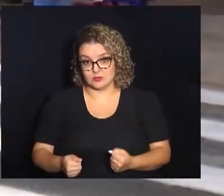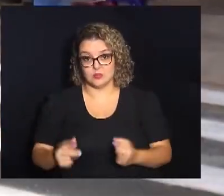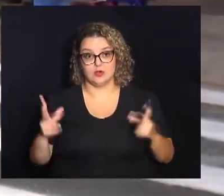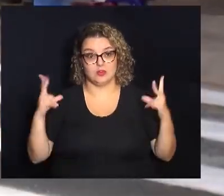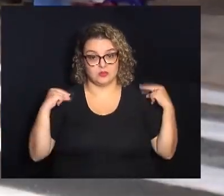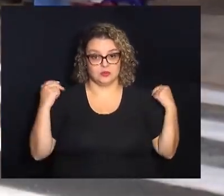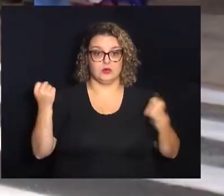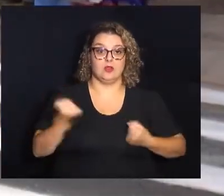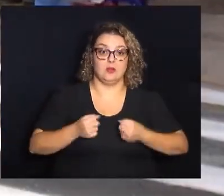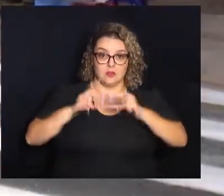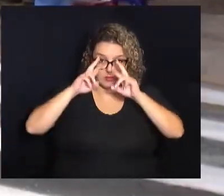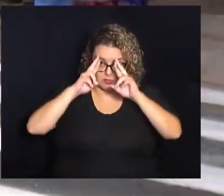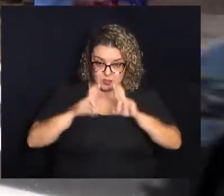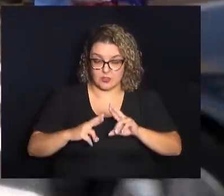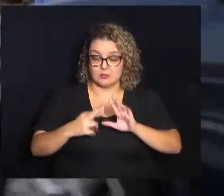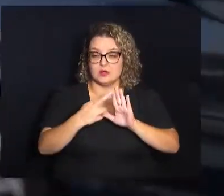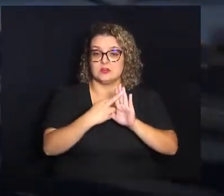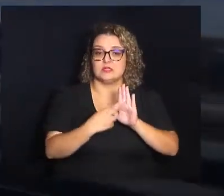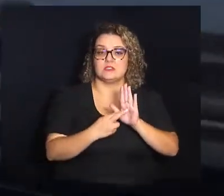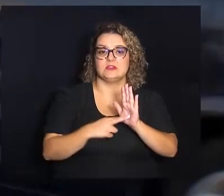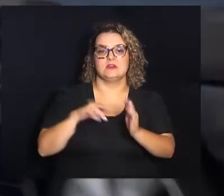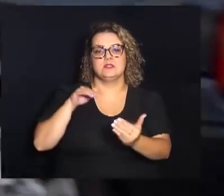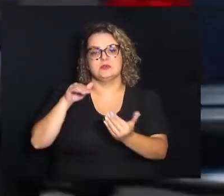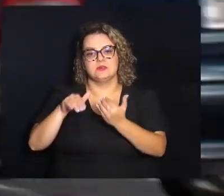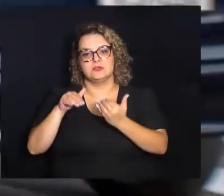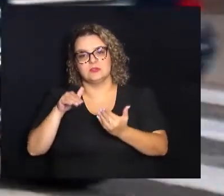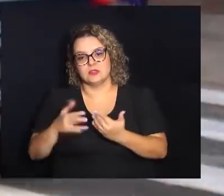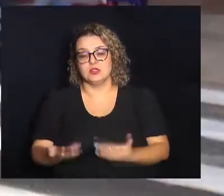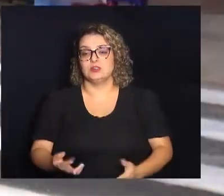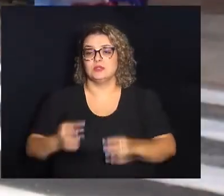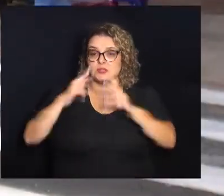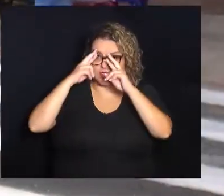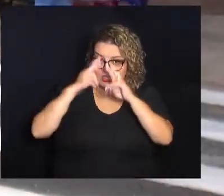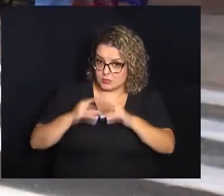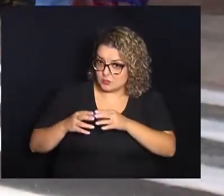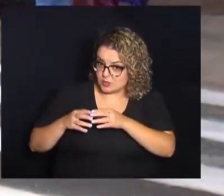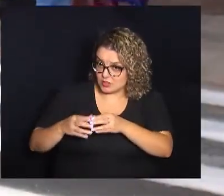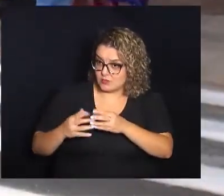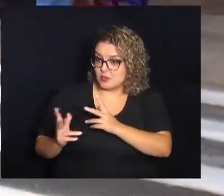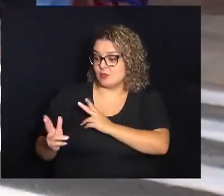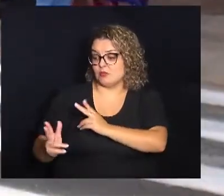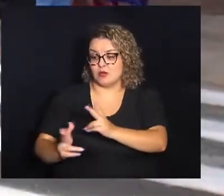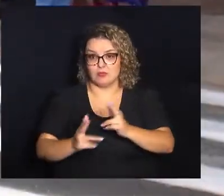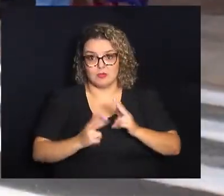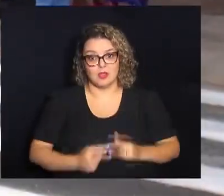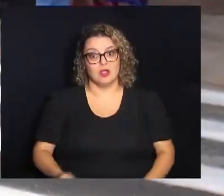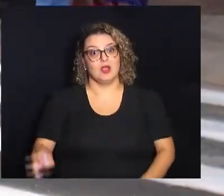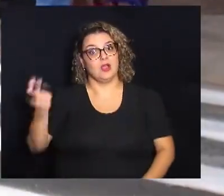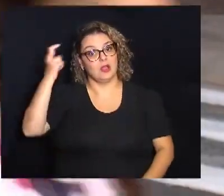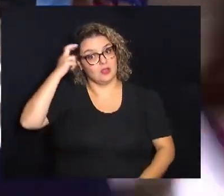que respeitem as regras de trânsito, que respeitem a convivência harmônica, a cultura de paz no